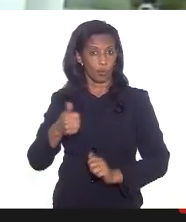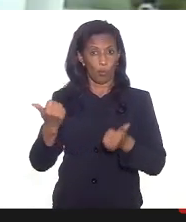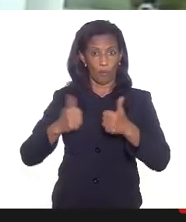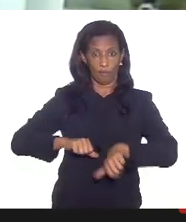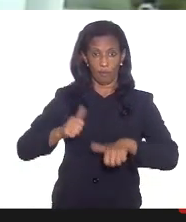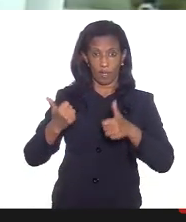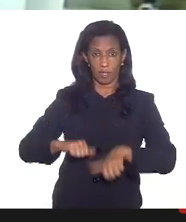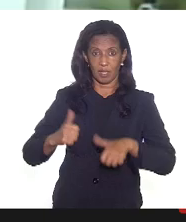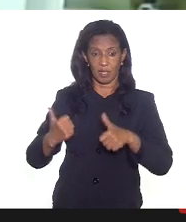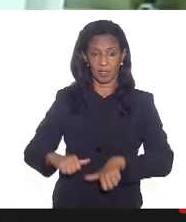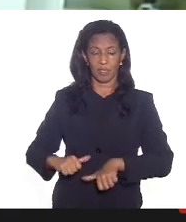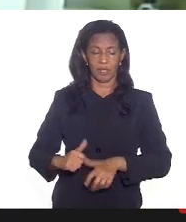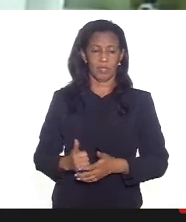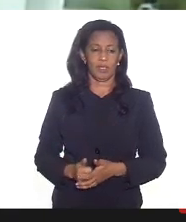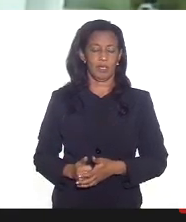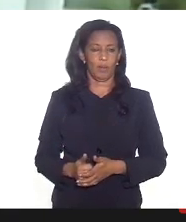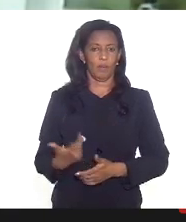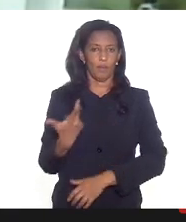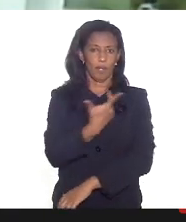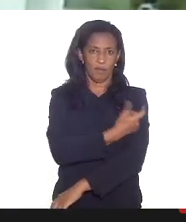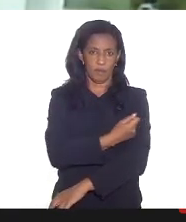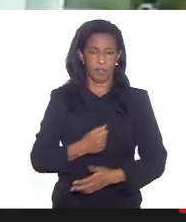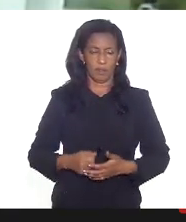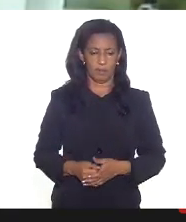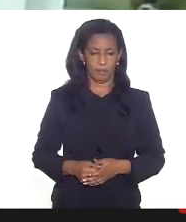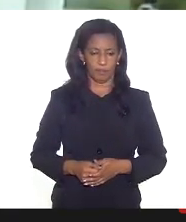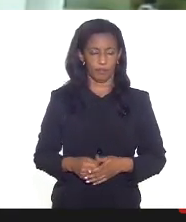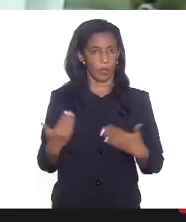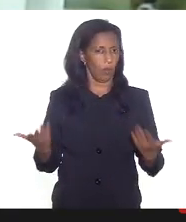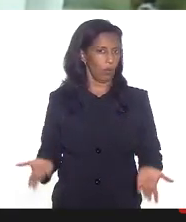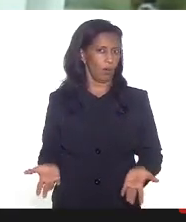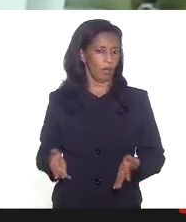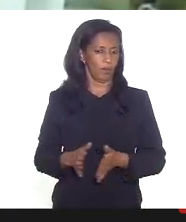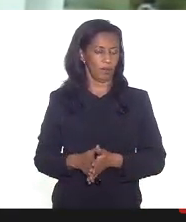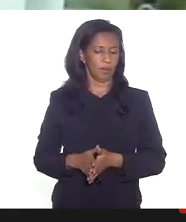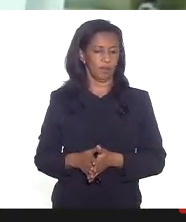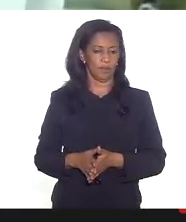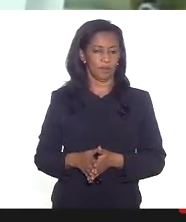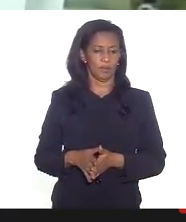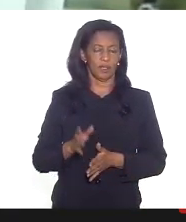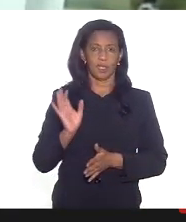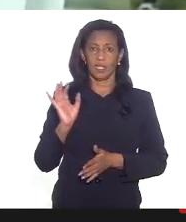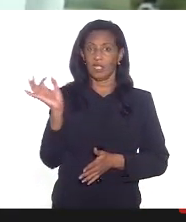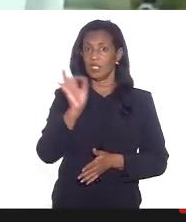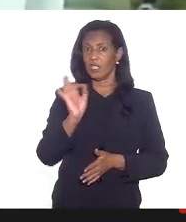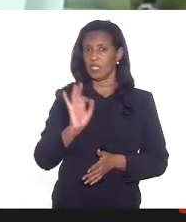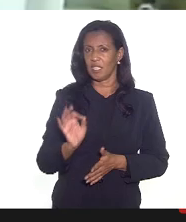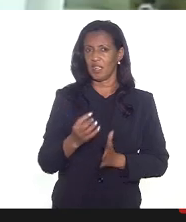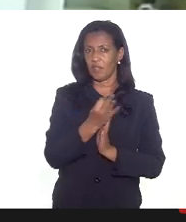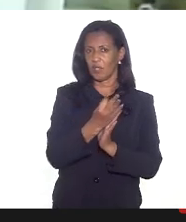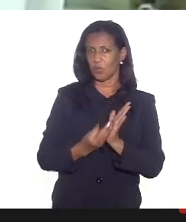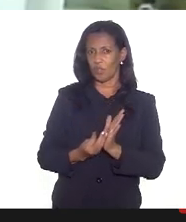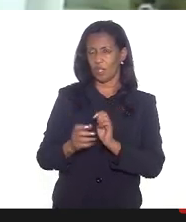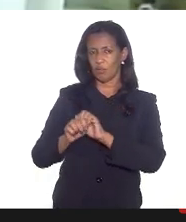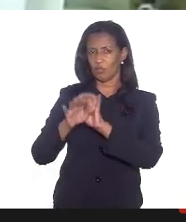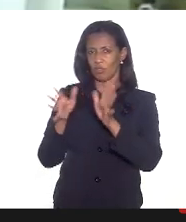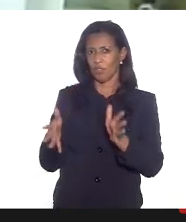avaliação da relação risco-benefício para vacinação ora é óbvio que quem tem fez não temos